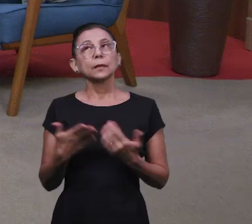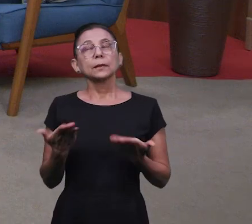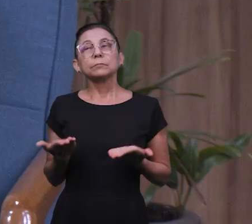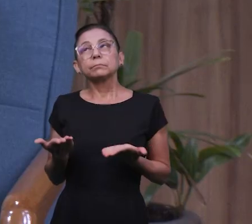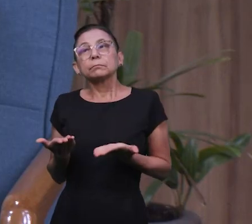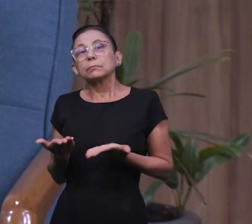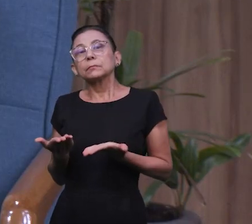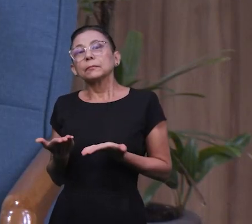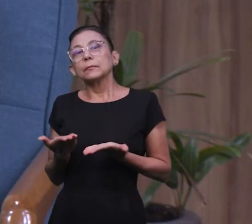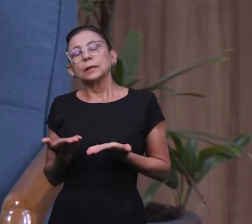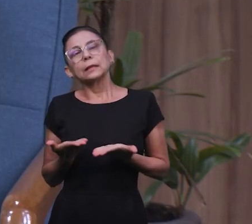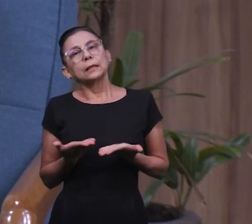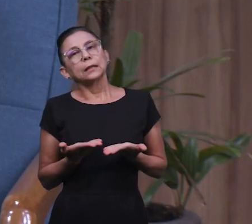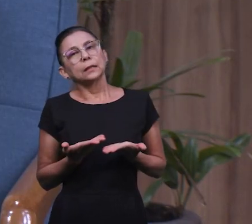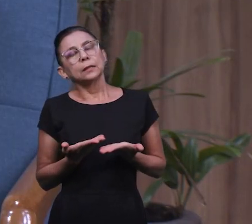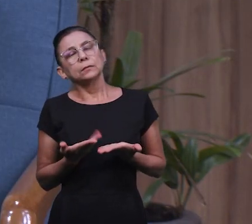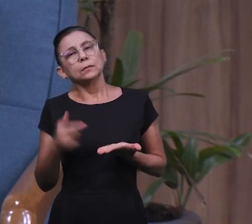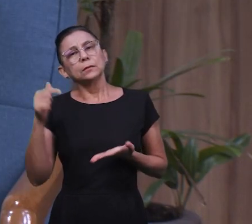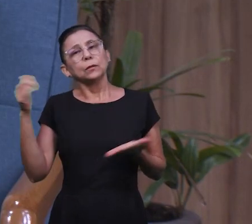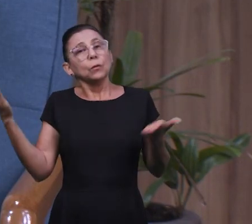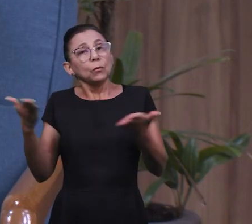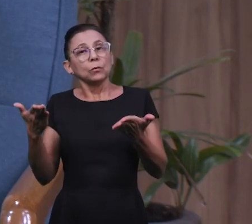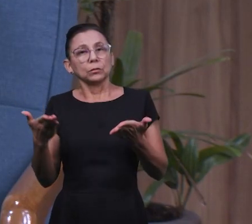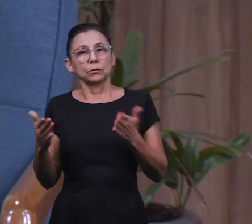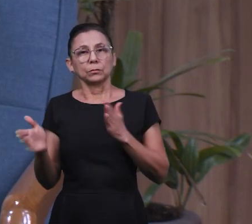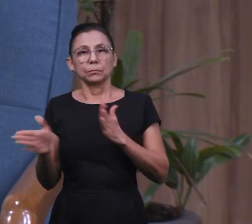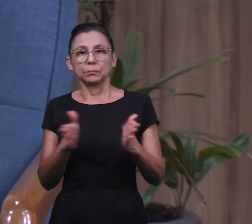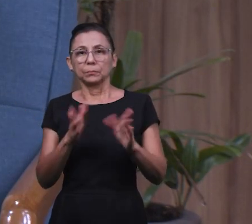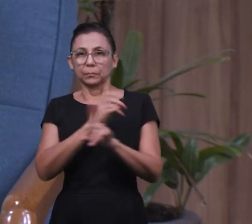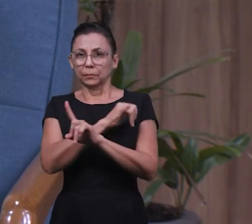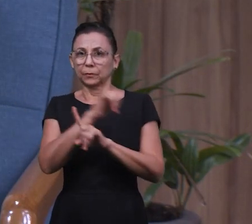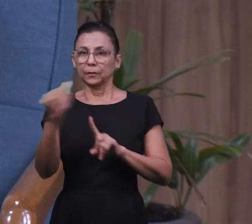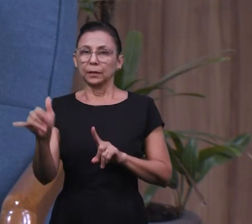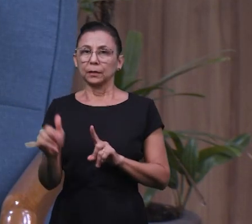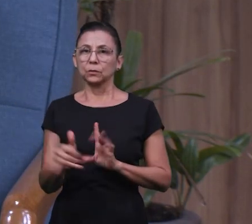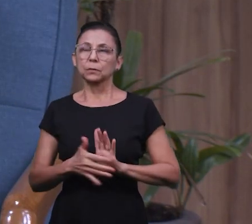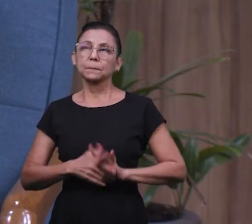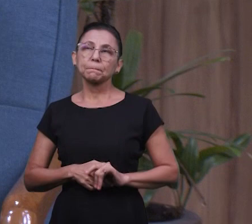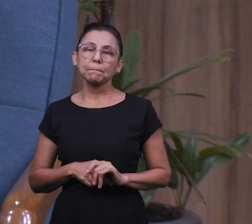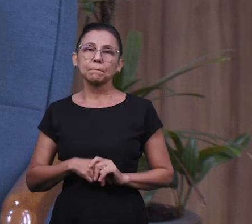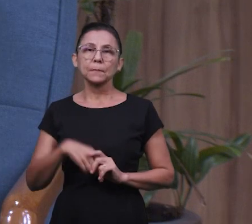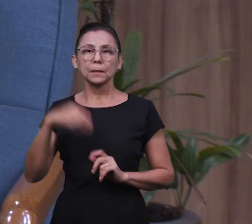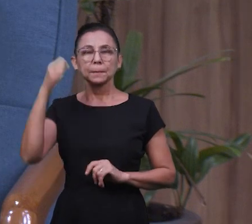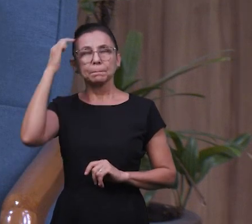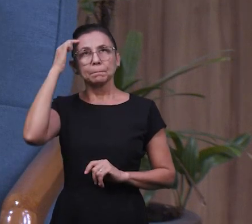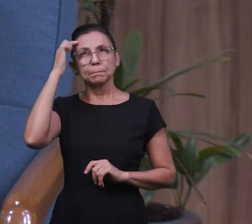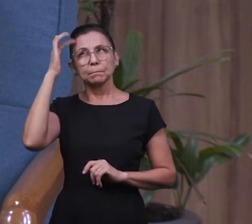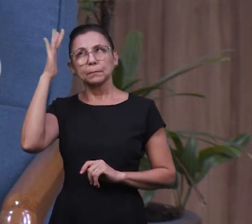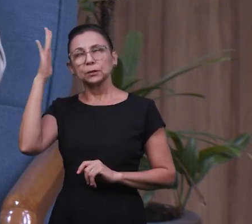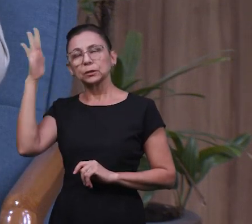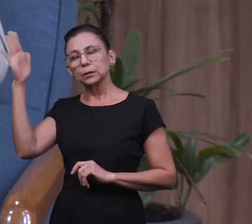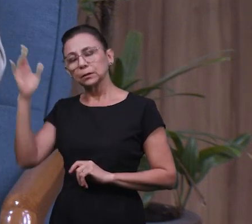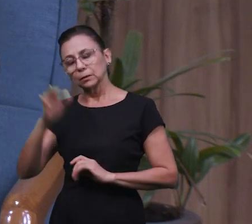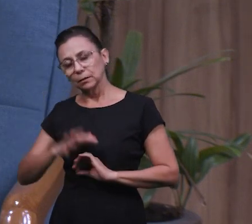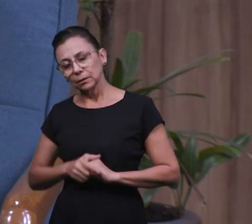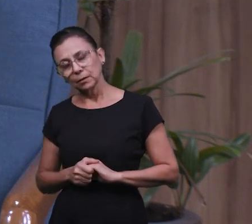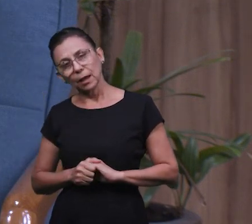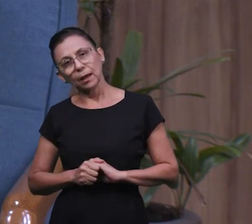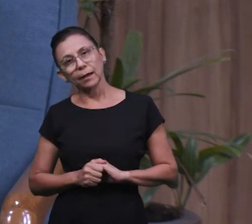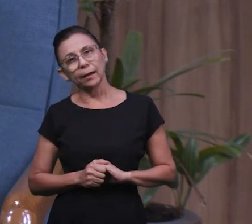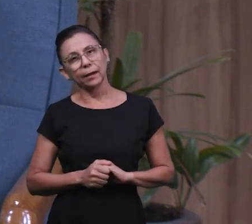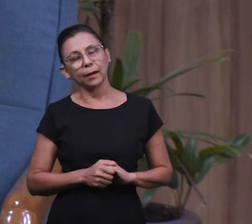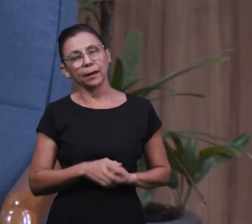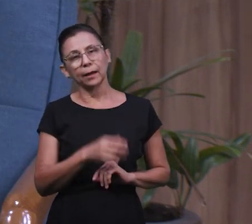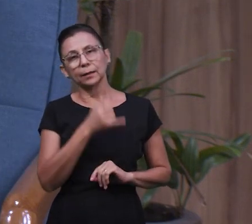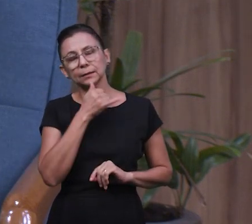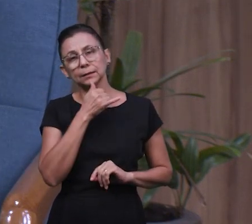fala desse momento profético da igreja, nós imaginamos o seguinte, imaginamos uma